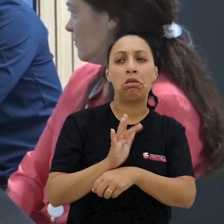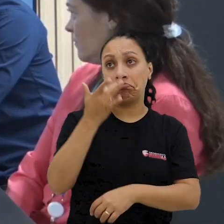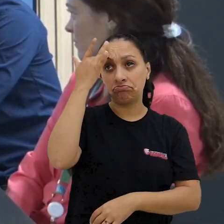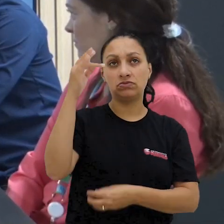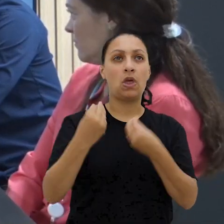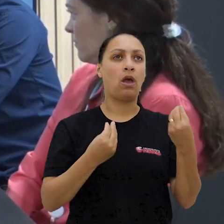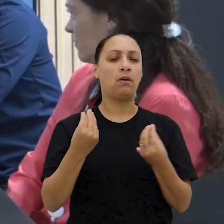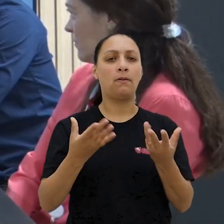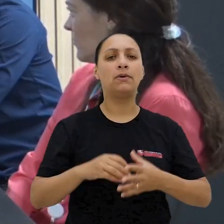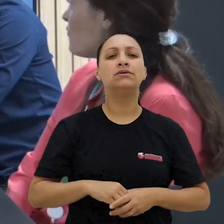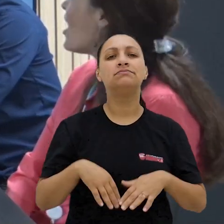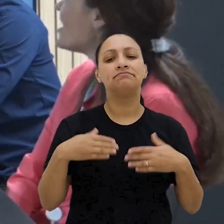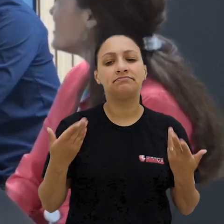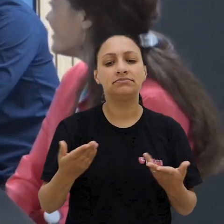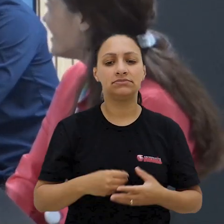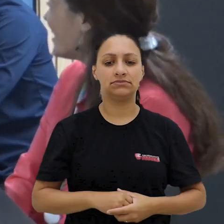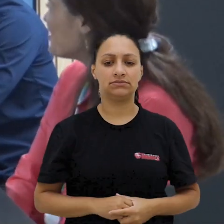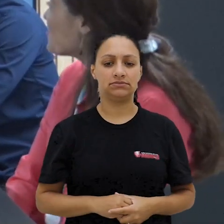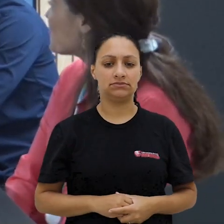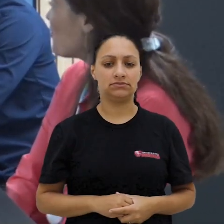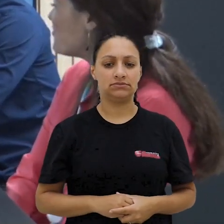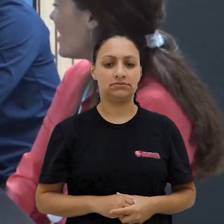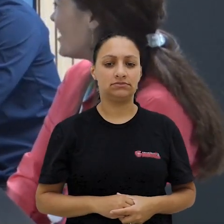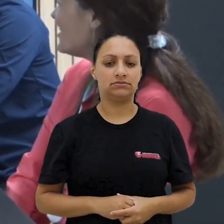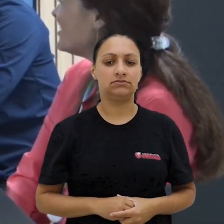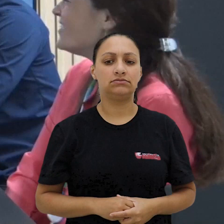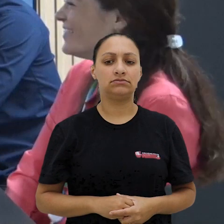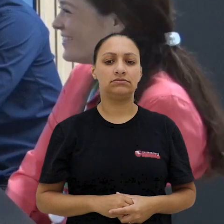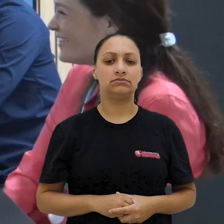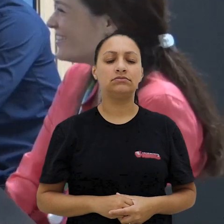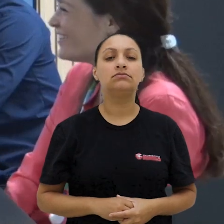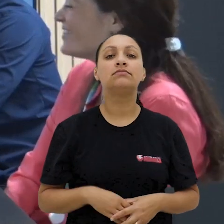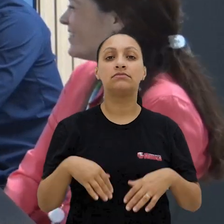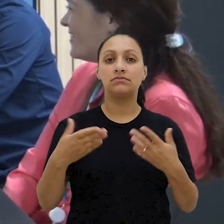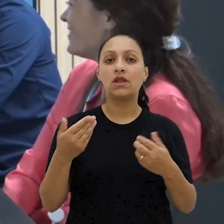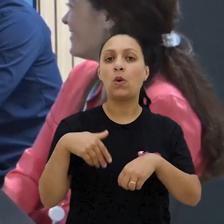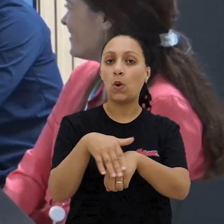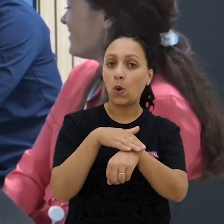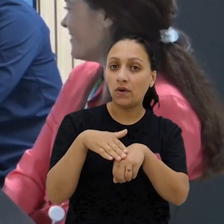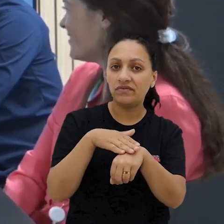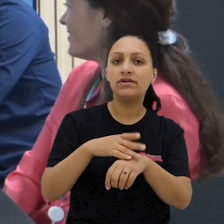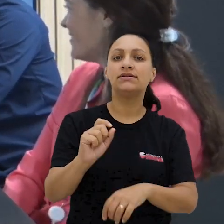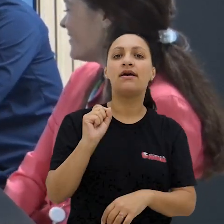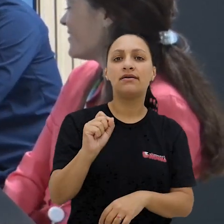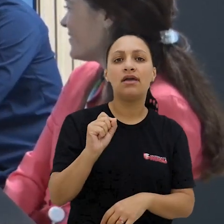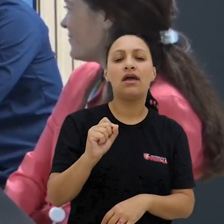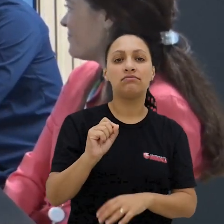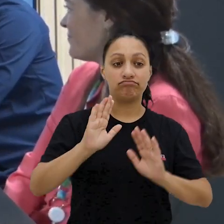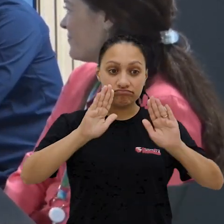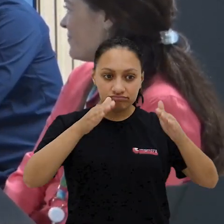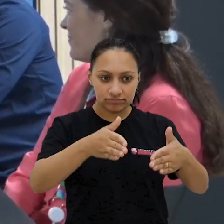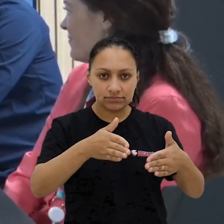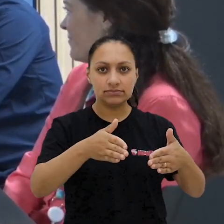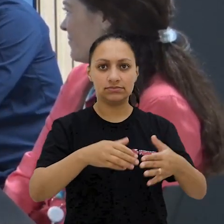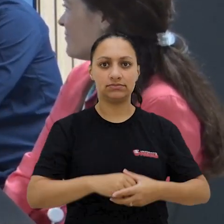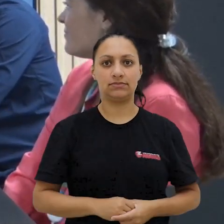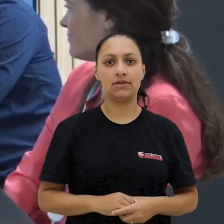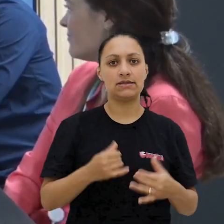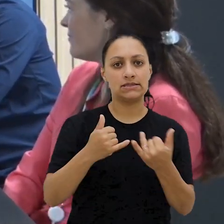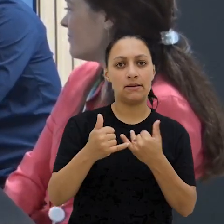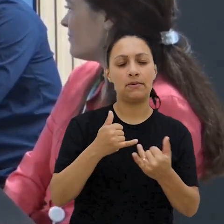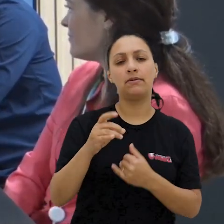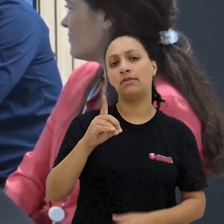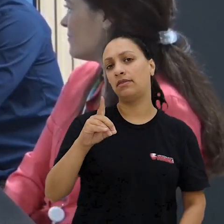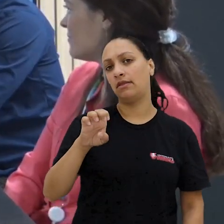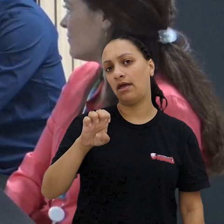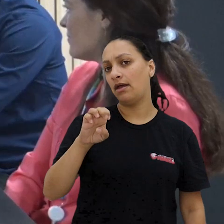não sei. Então, conversa. Nem é isso, conversa com quem tá o ponto focal, ou seja, vai ser a Débora, vai